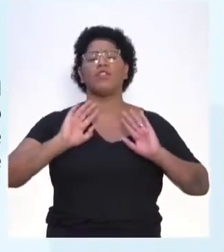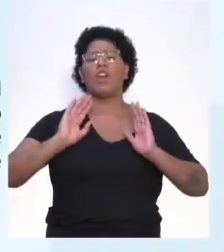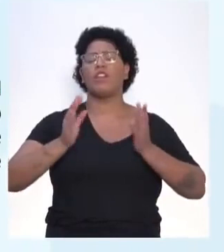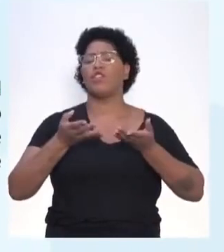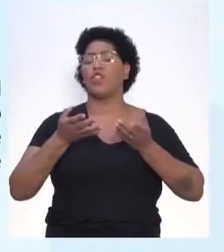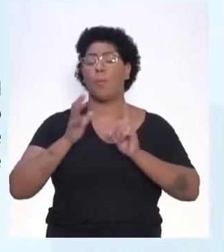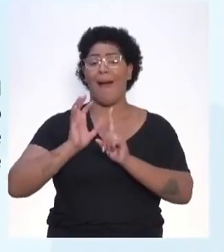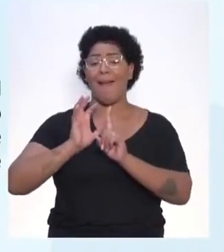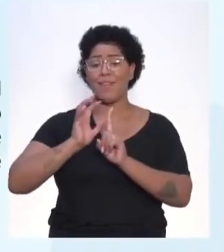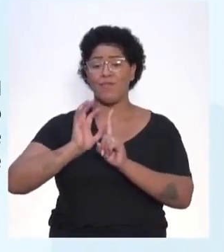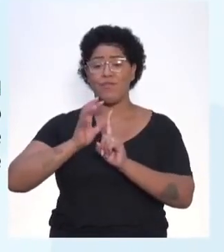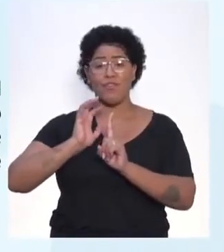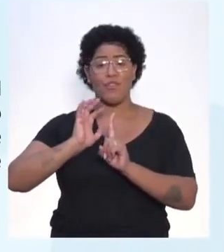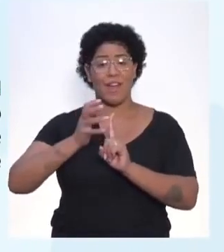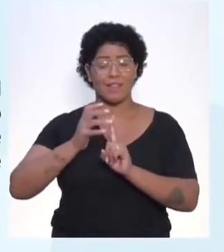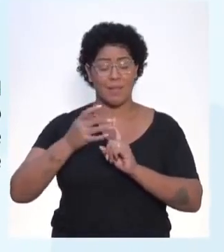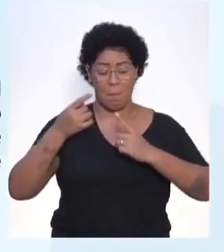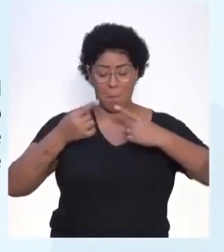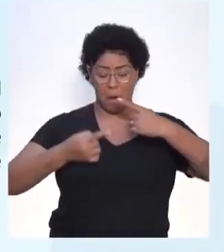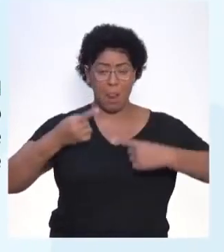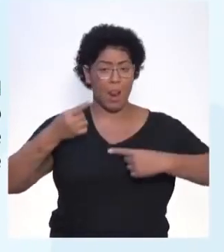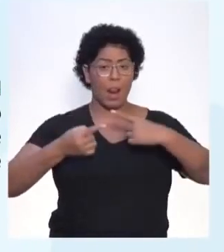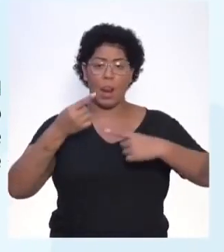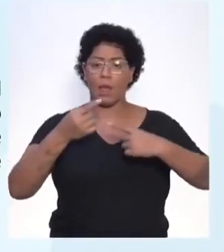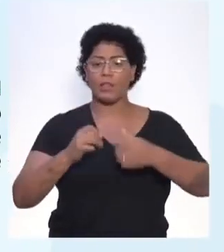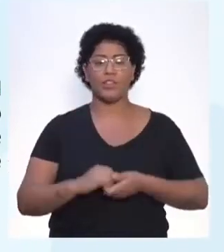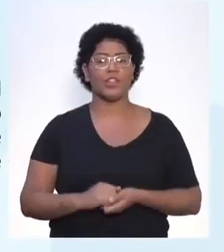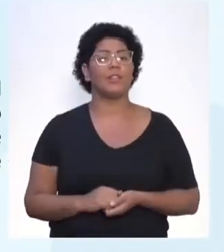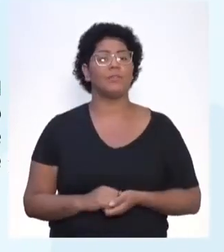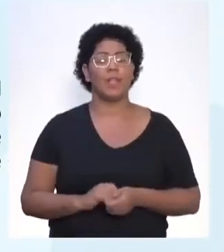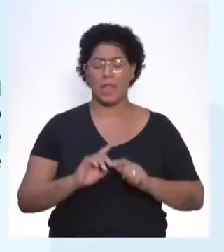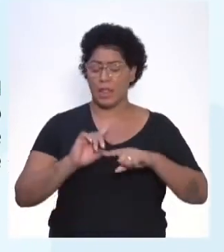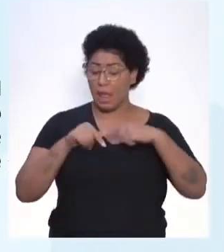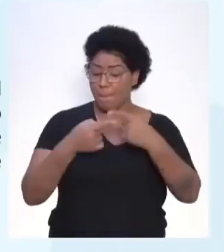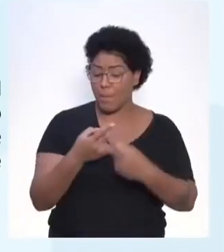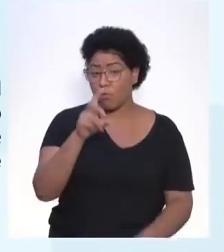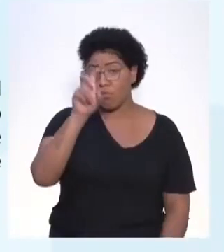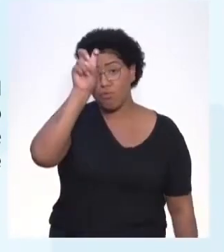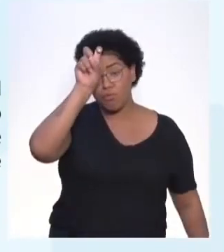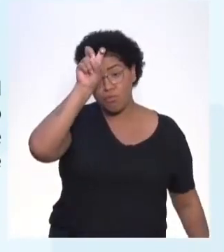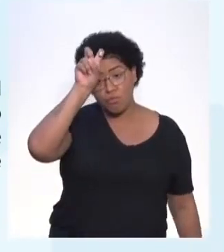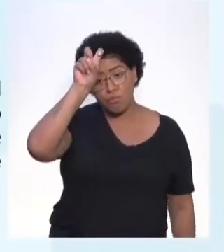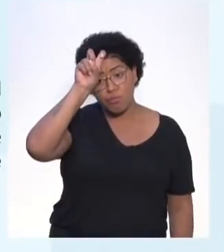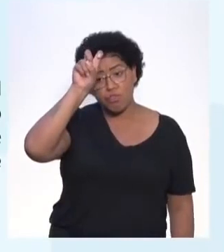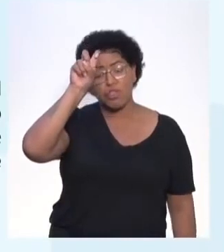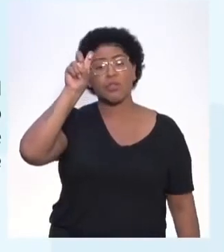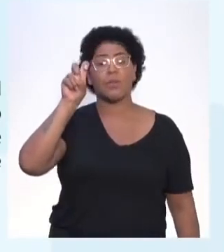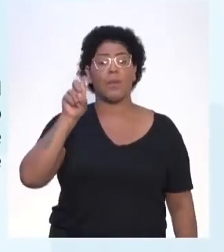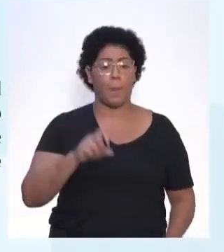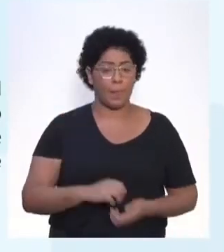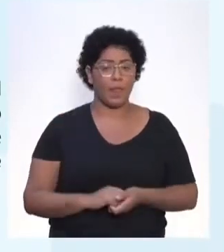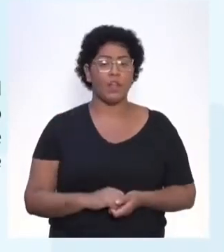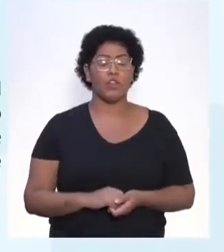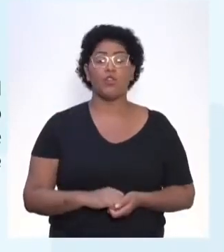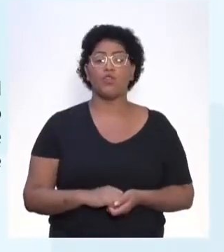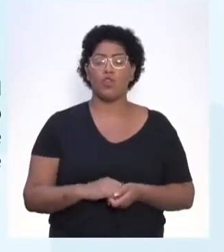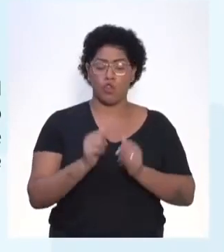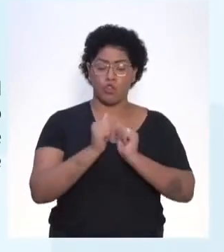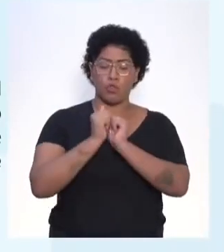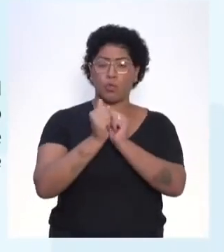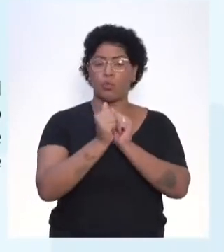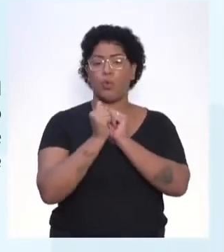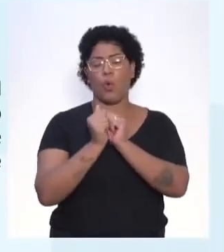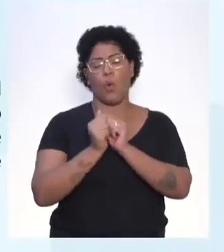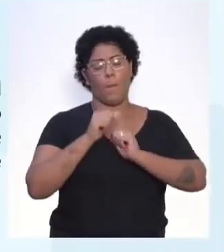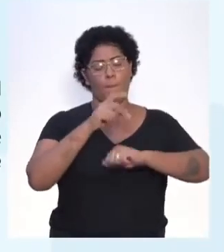ali política dos turcos otomanos, depois dos egípcios e depois dos egípcios com os britânicos, e